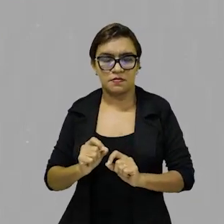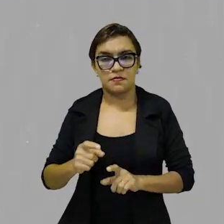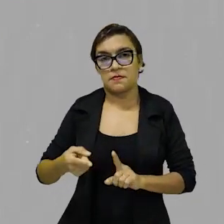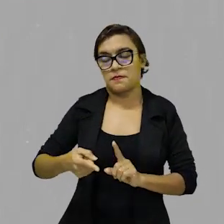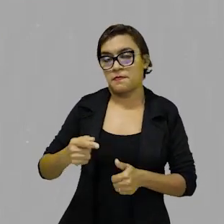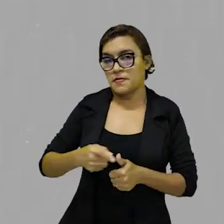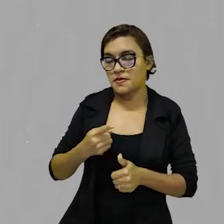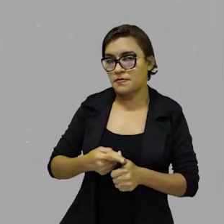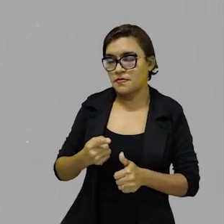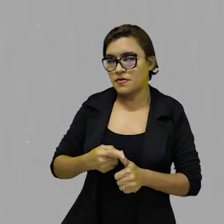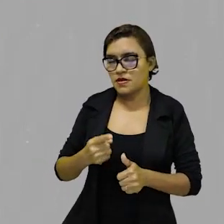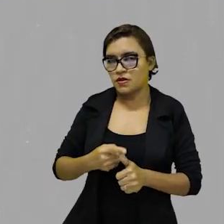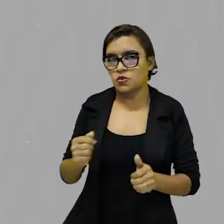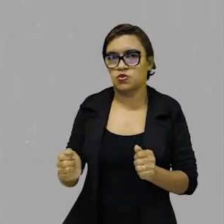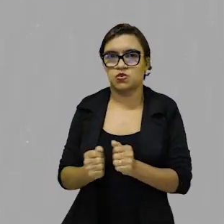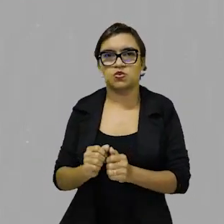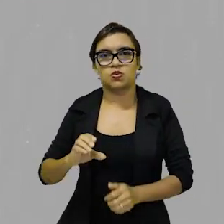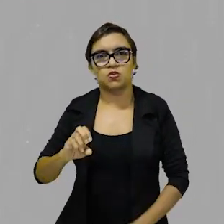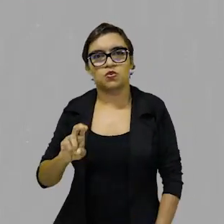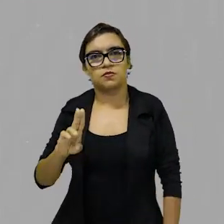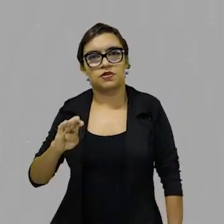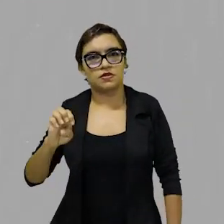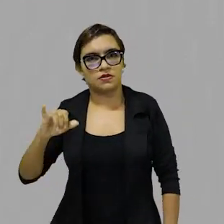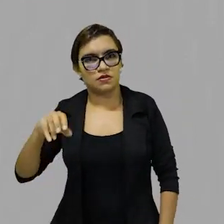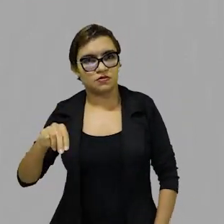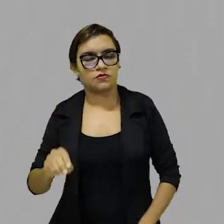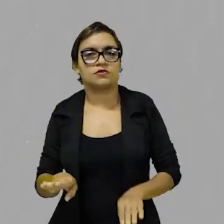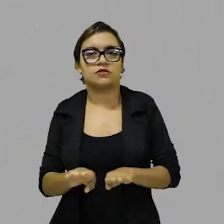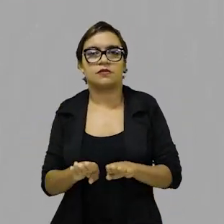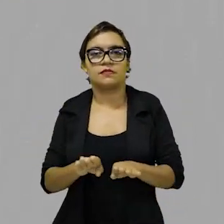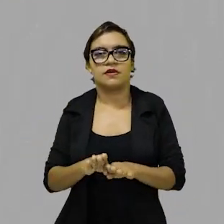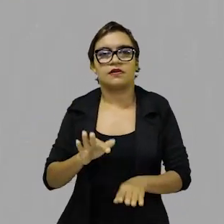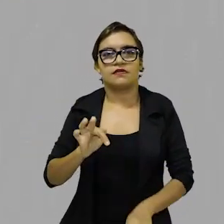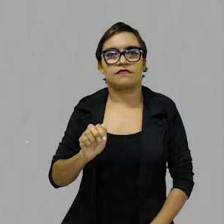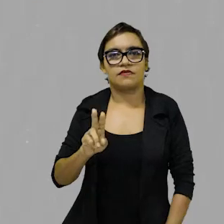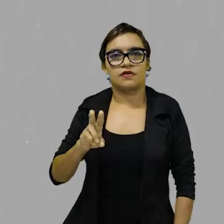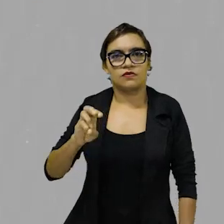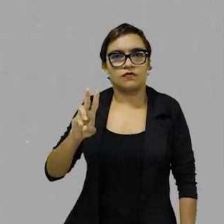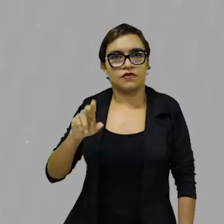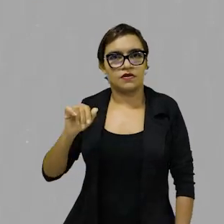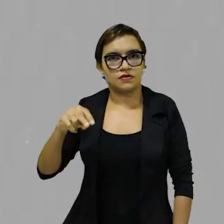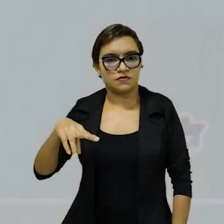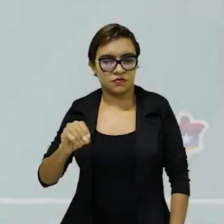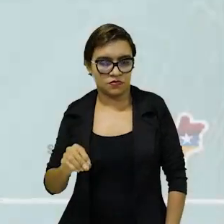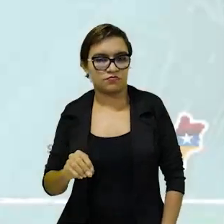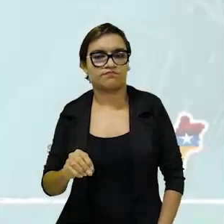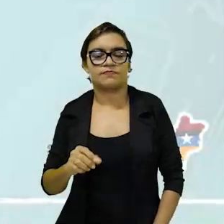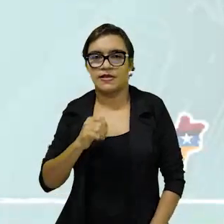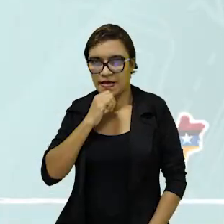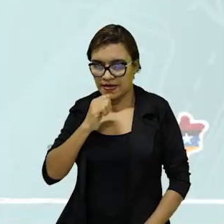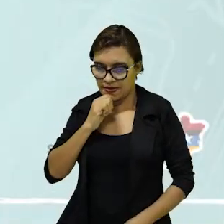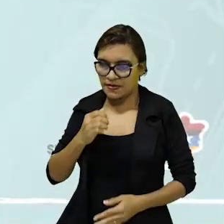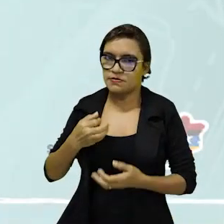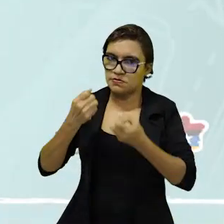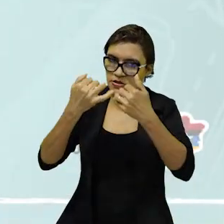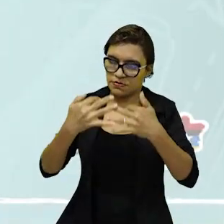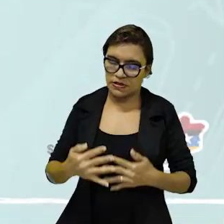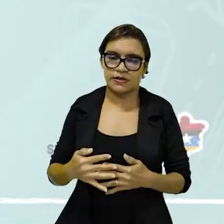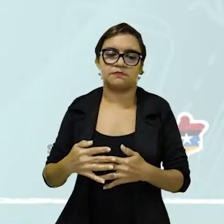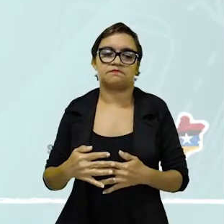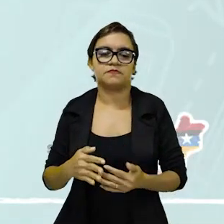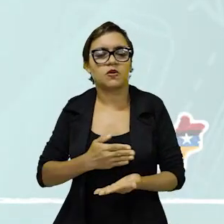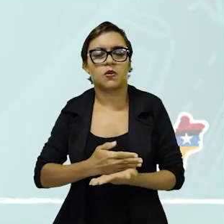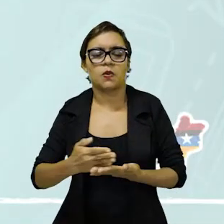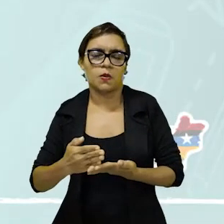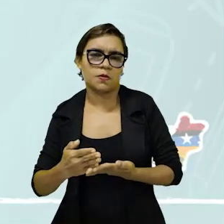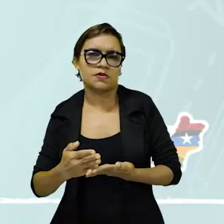com o cubismo, que nós já falamos, e junto com o fauvismo, que a gente ainda vai comentar sobre, a gente vai começar com